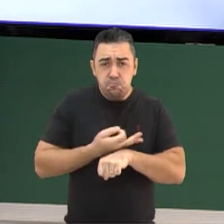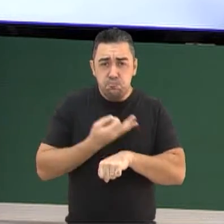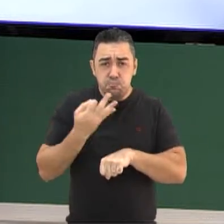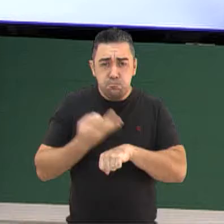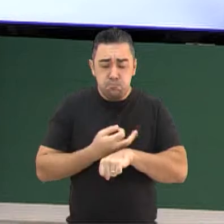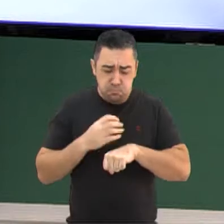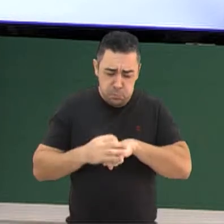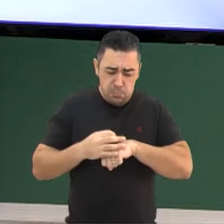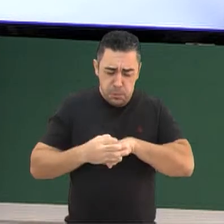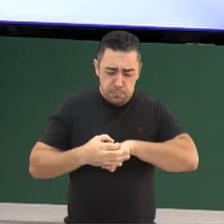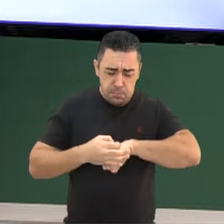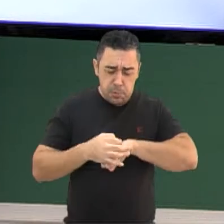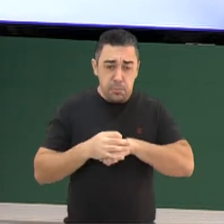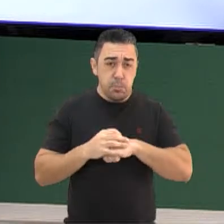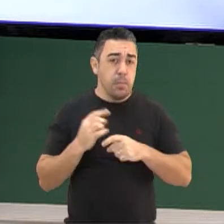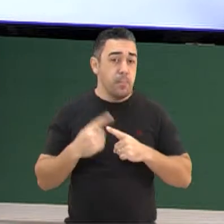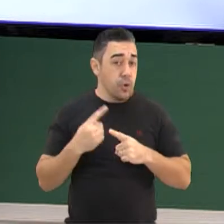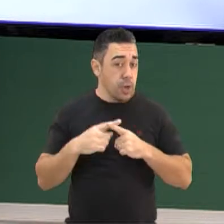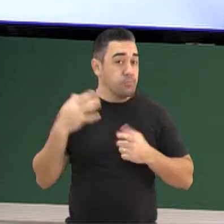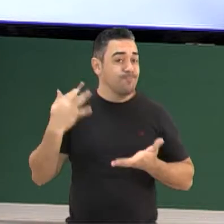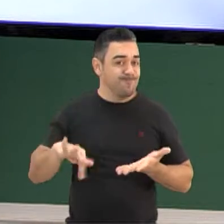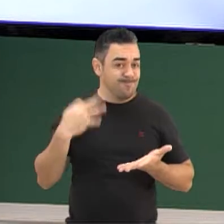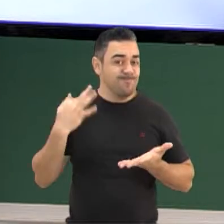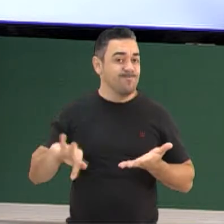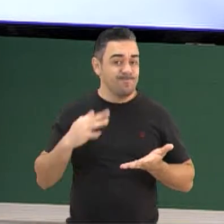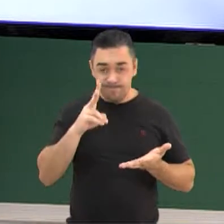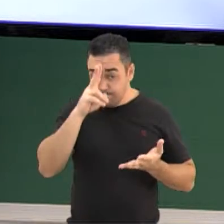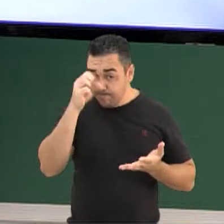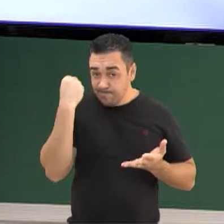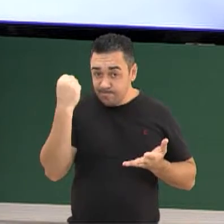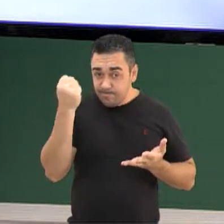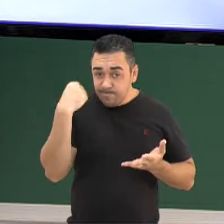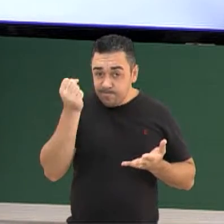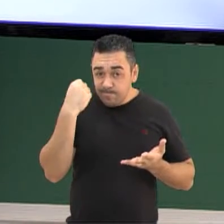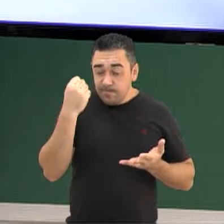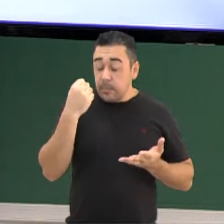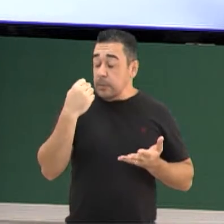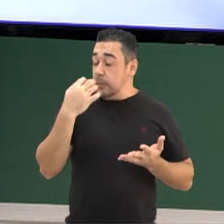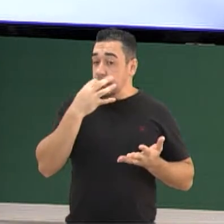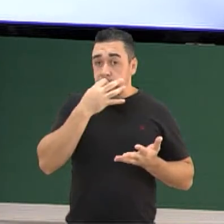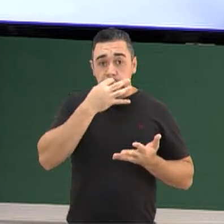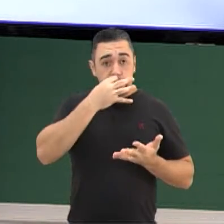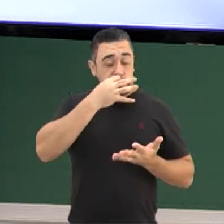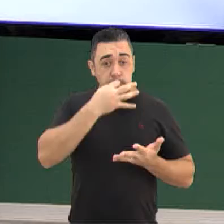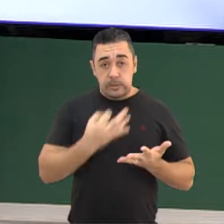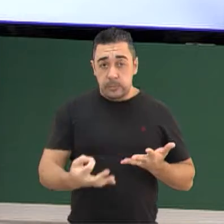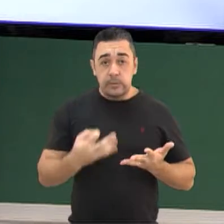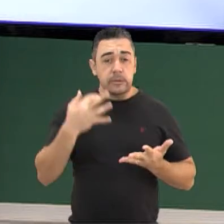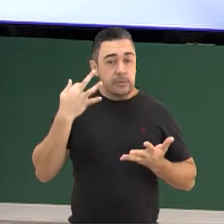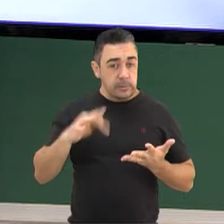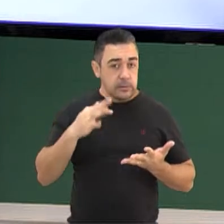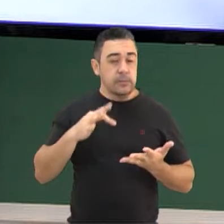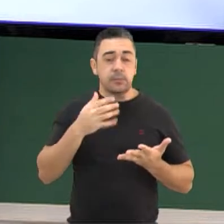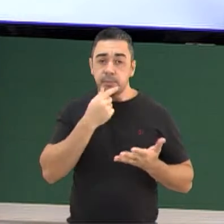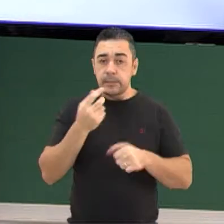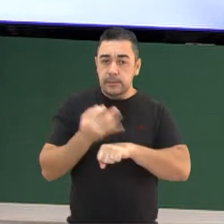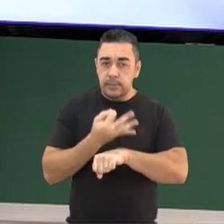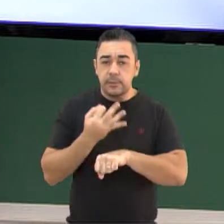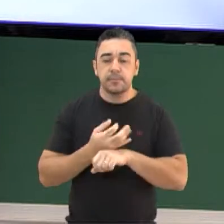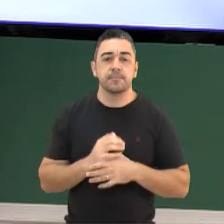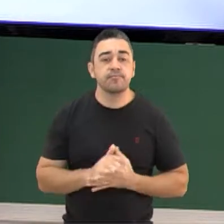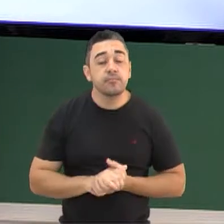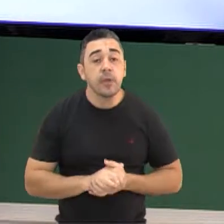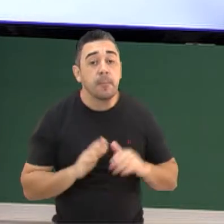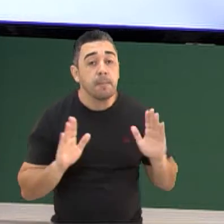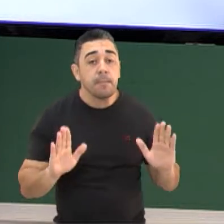essa provação, porque dizem que a picada desta formiga é horrível, é muito dolorida. Bom,